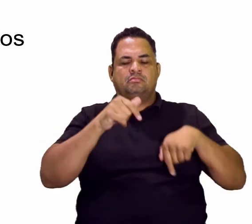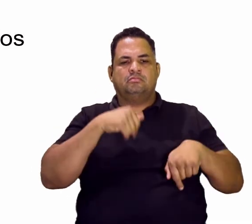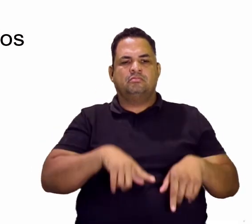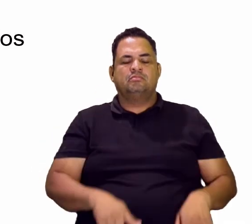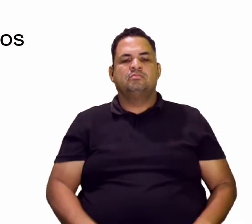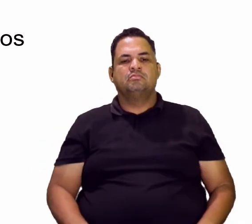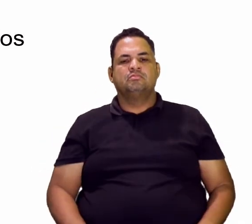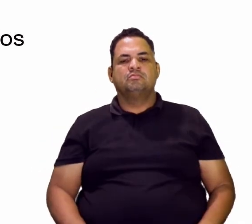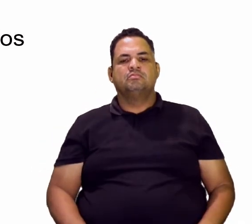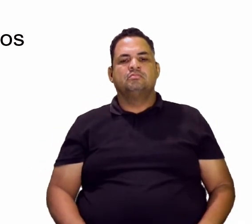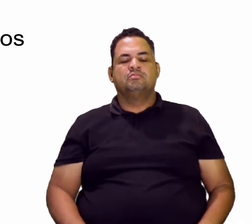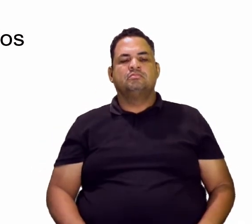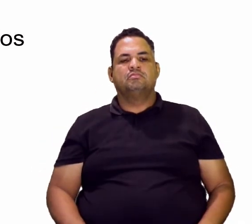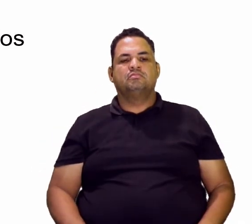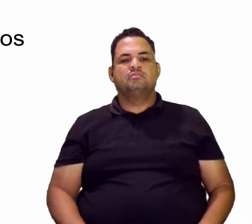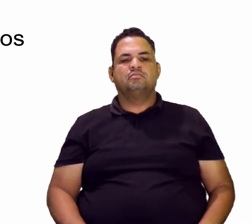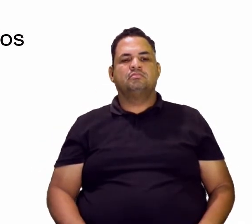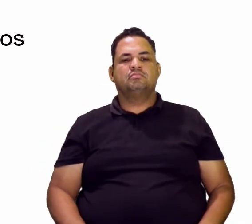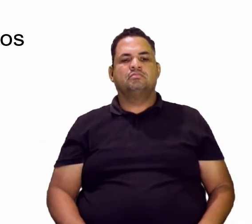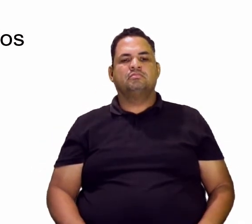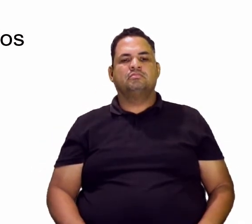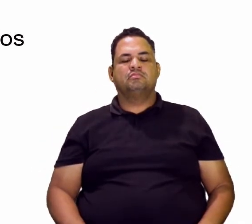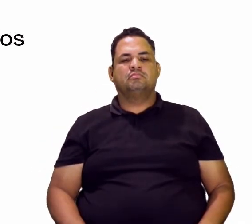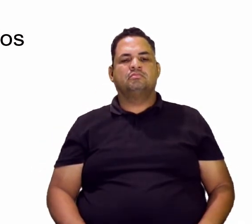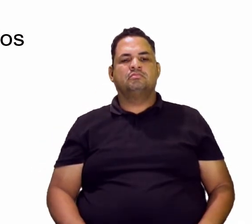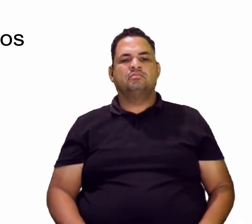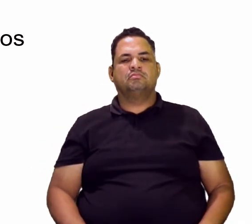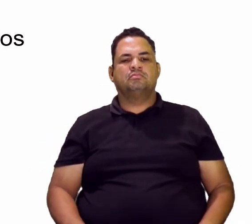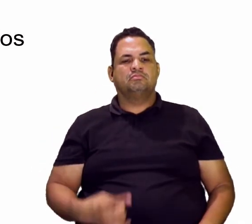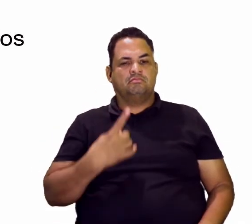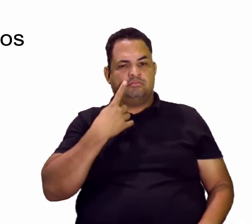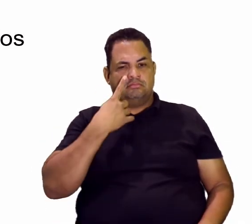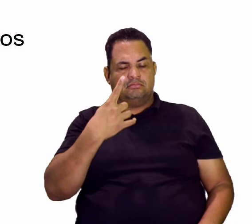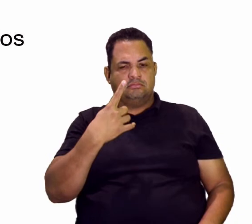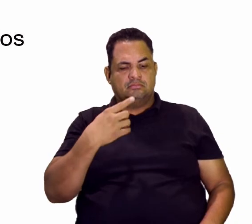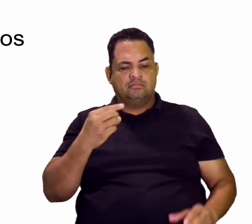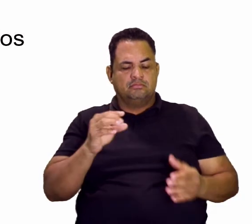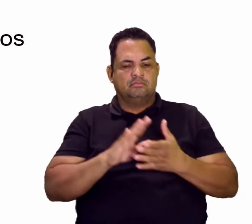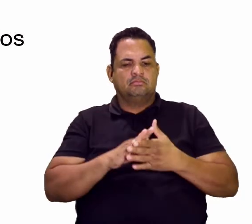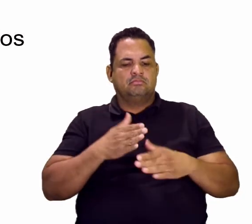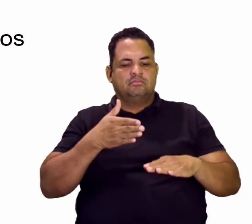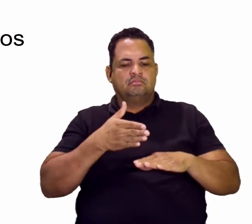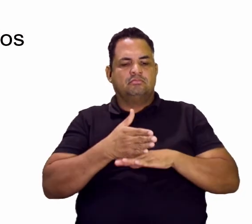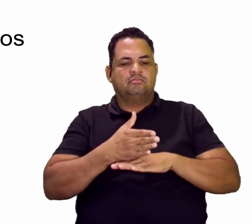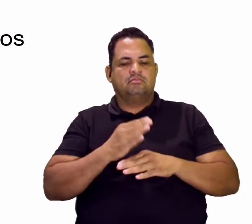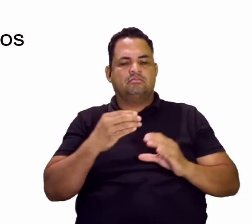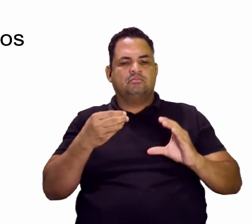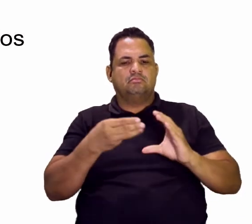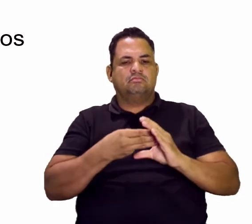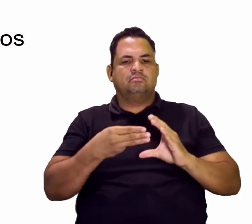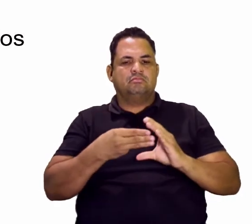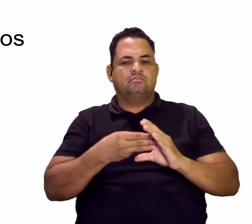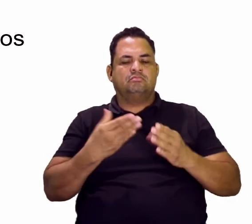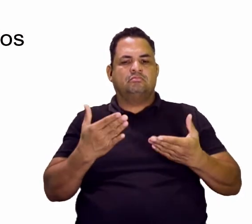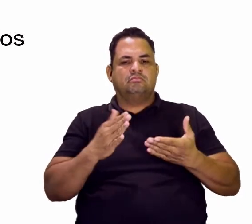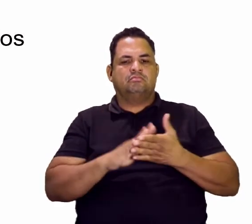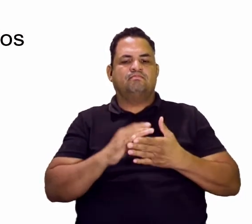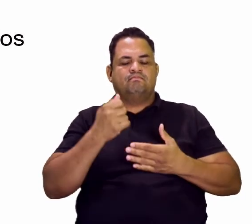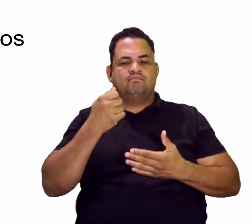metabolismo. Ou seja, a gente viu que eles são parasitas intracelulares obrigatórios, não